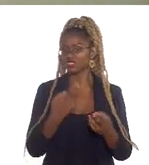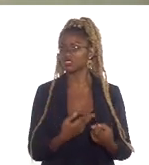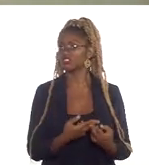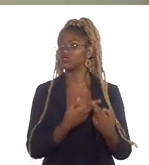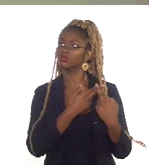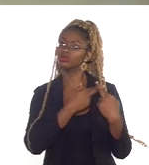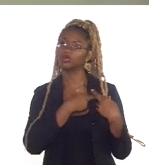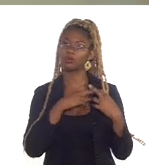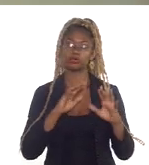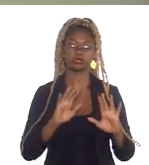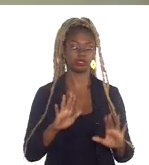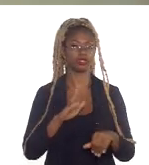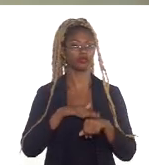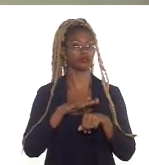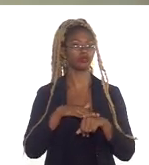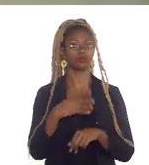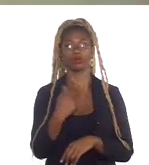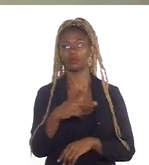responsabilidade.